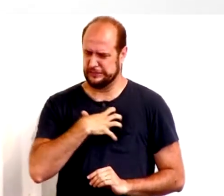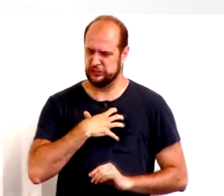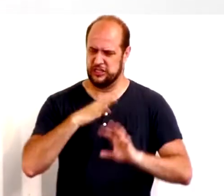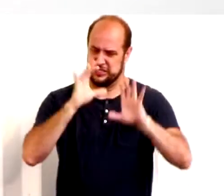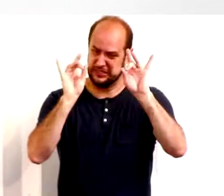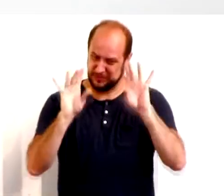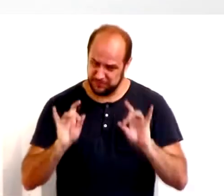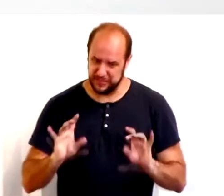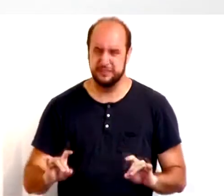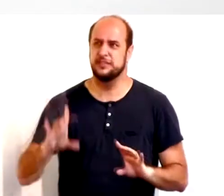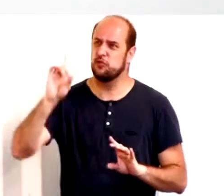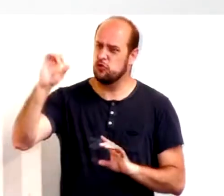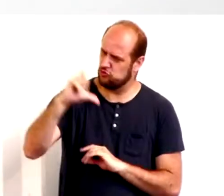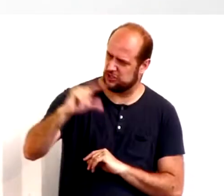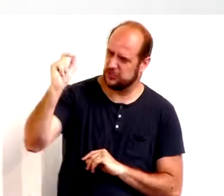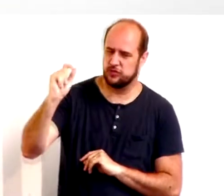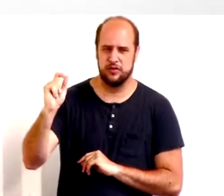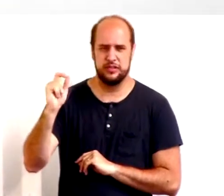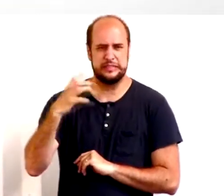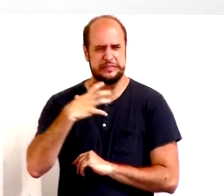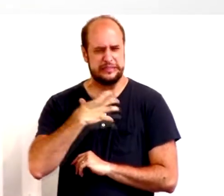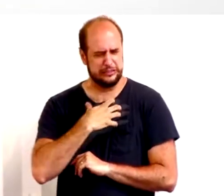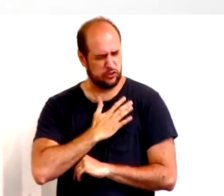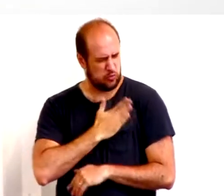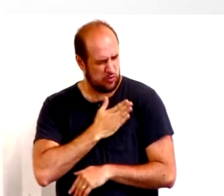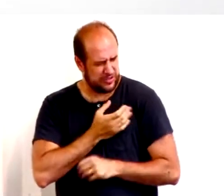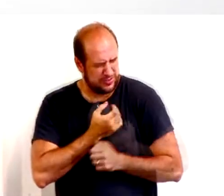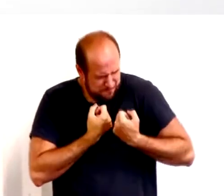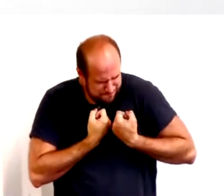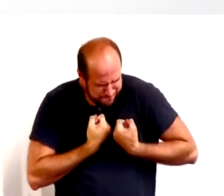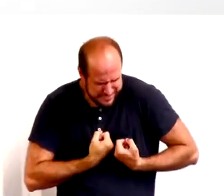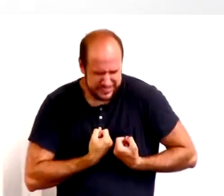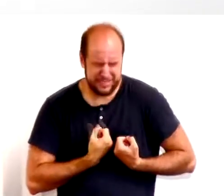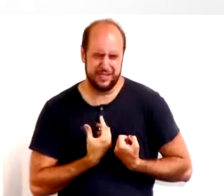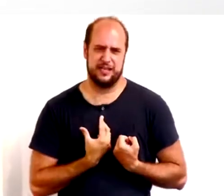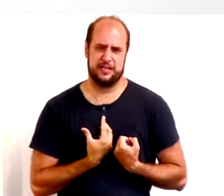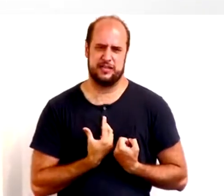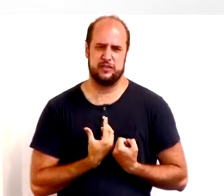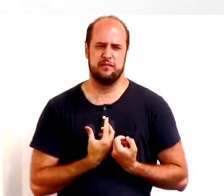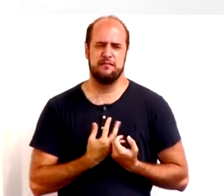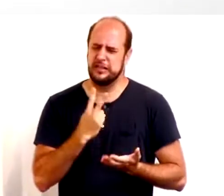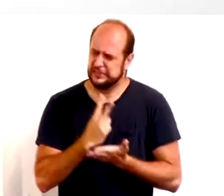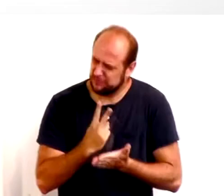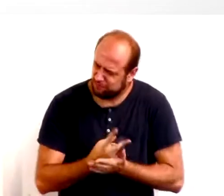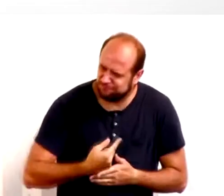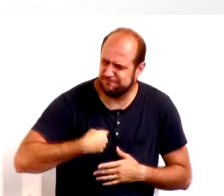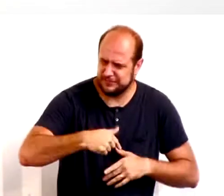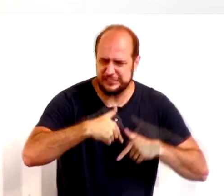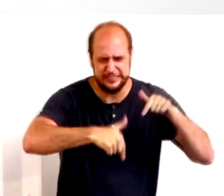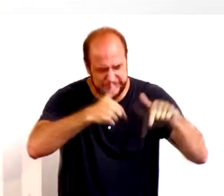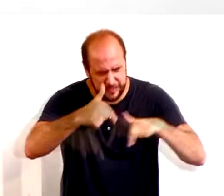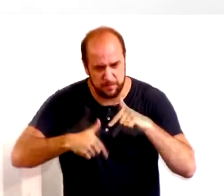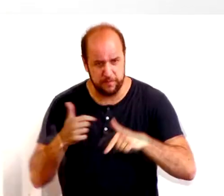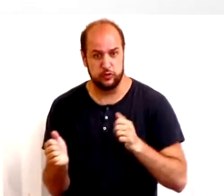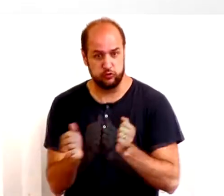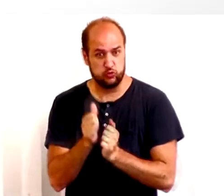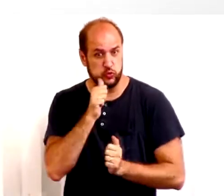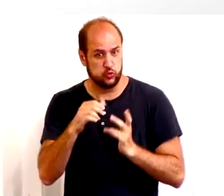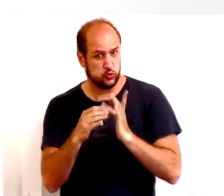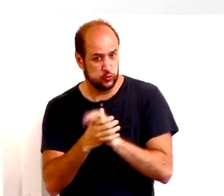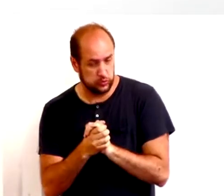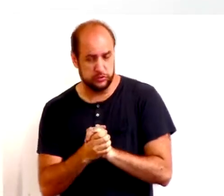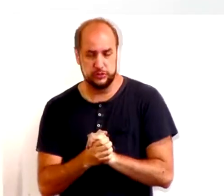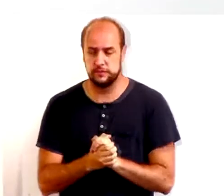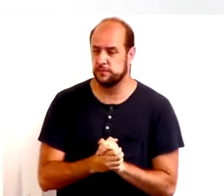tanto que ele era comprado, que isso lhe pesava o coração muitas vezes. E em meio às suas devocionais, ele e a sua esposa, muitas vezes ele